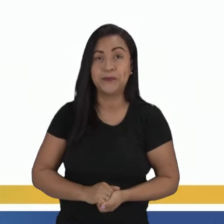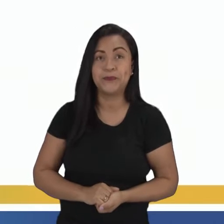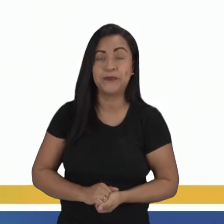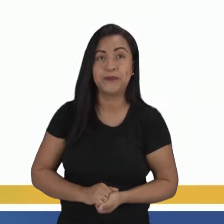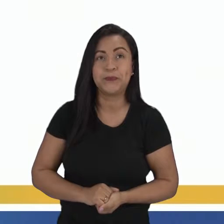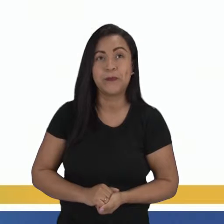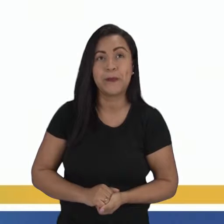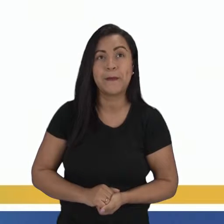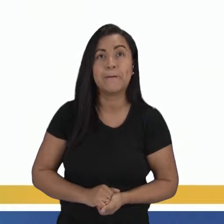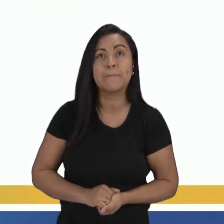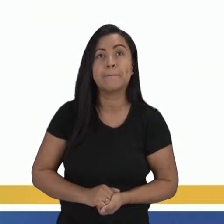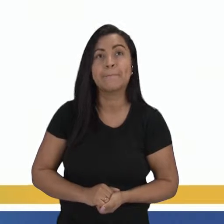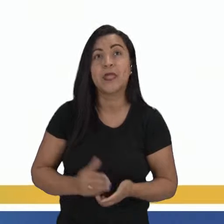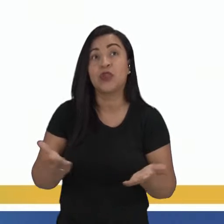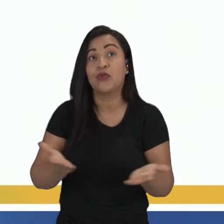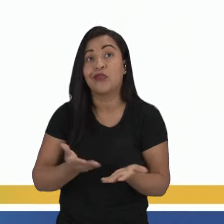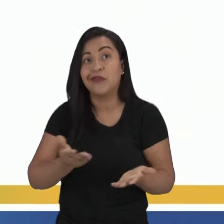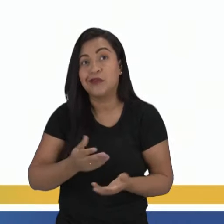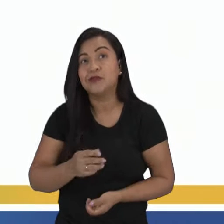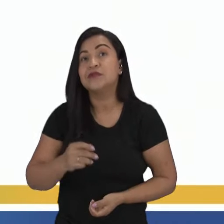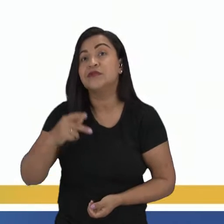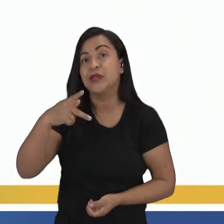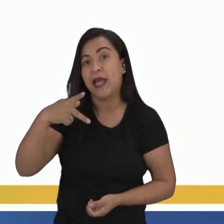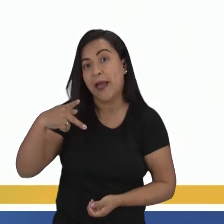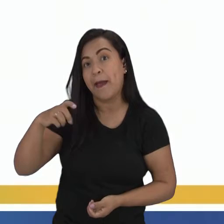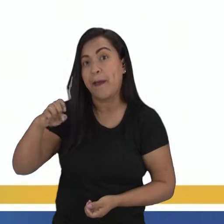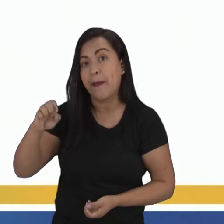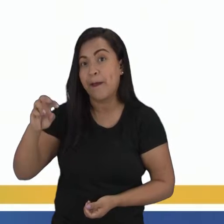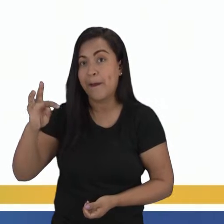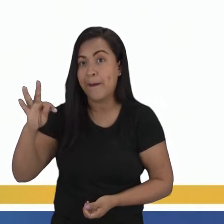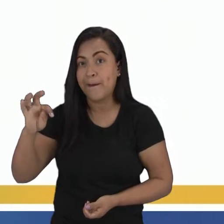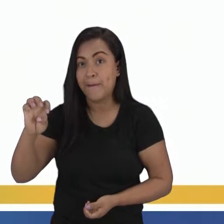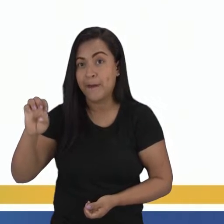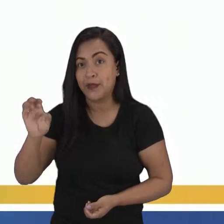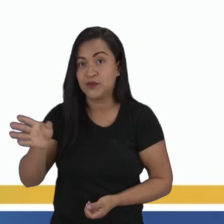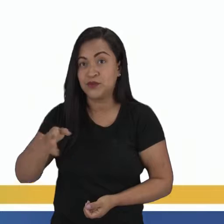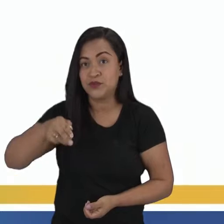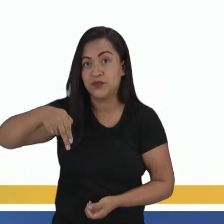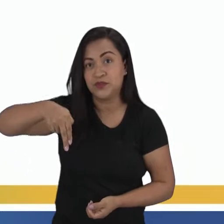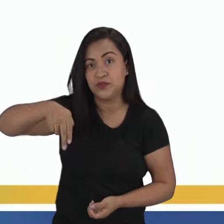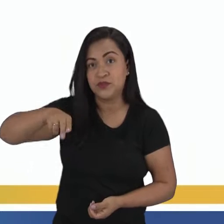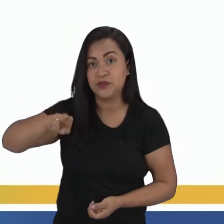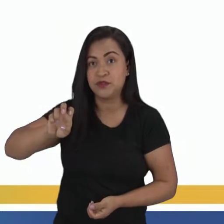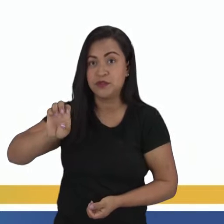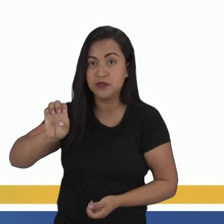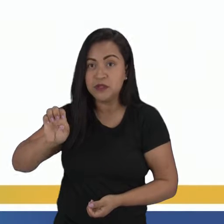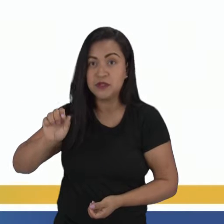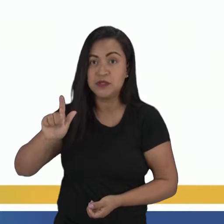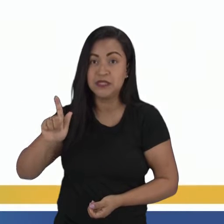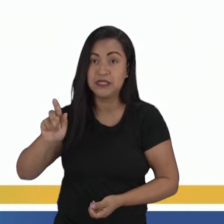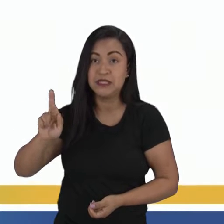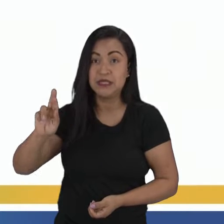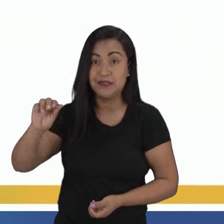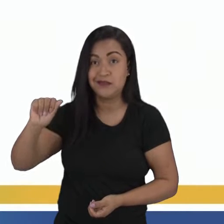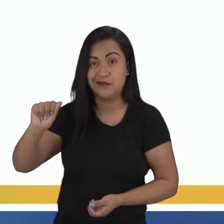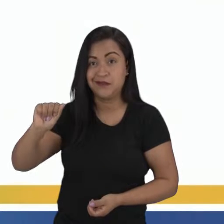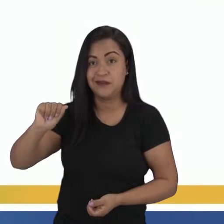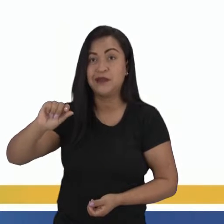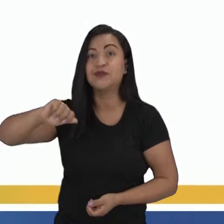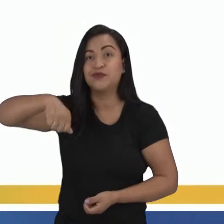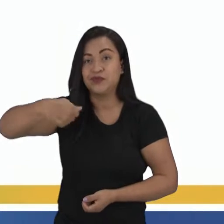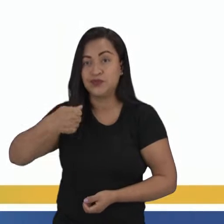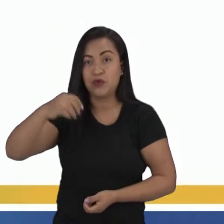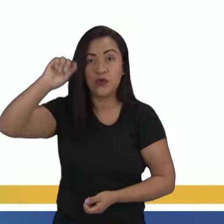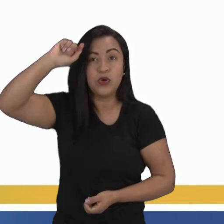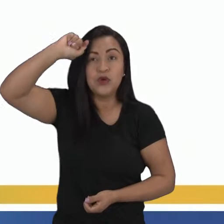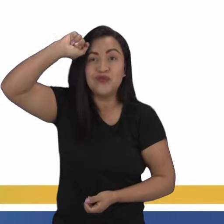literalmente. Aí, então, como eu comentei lá atrás, a peste negra ela está aí atrelada a um período histórico ligado à Idade Média, né?